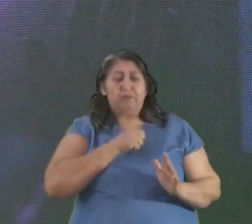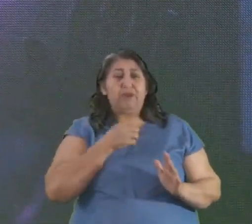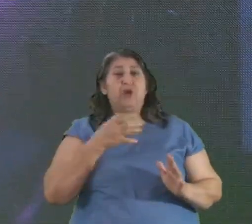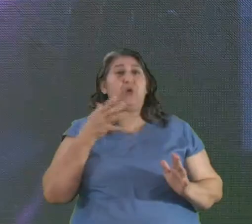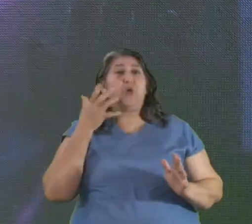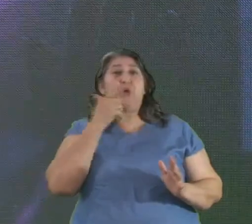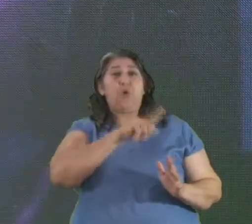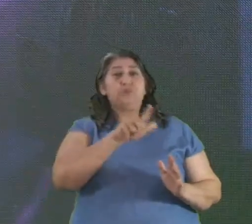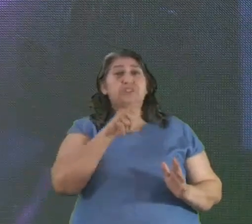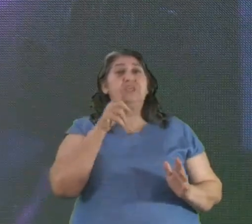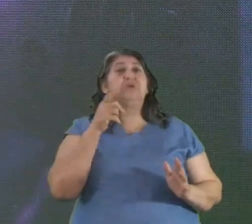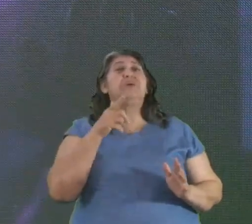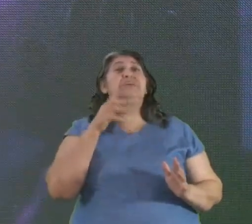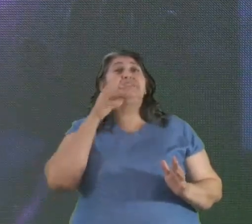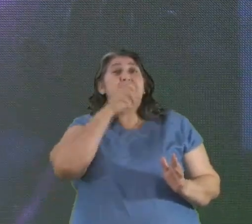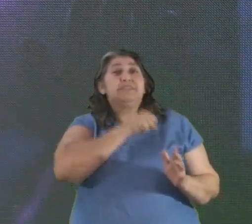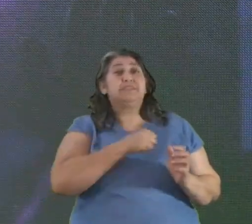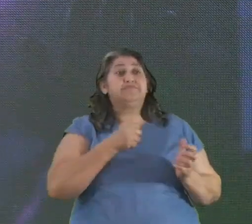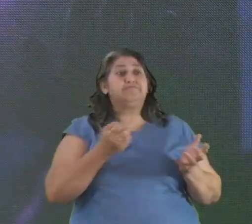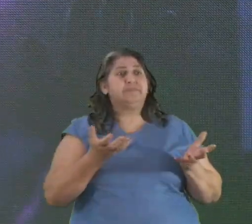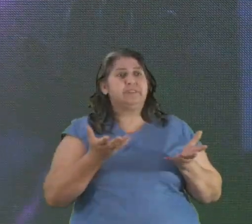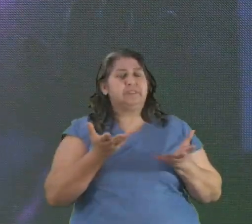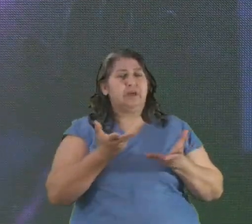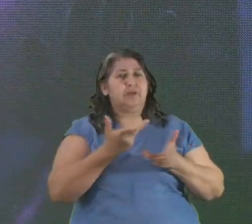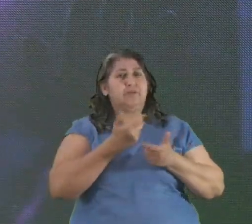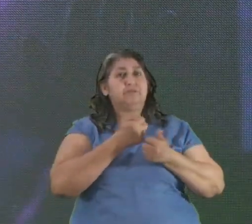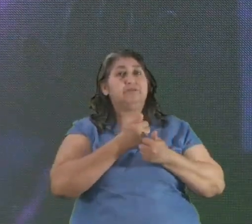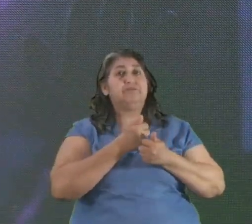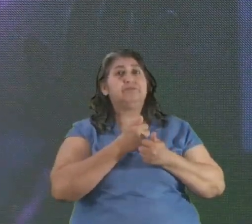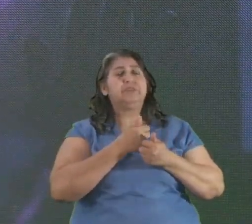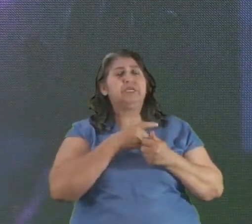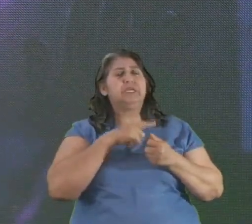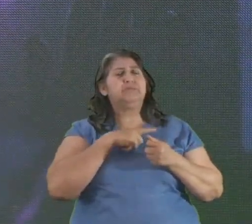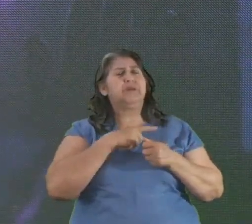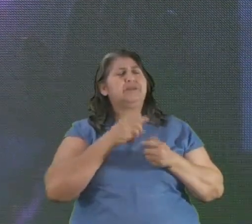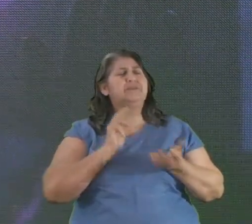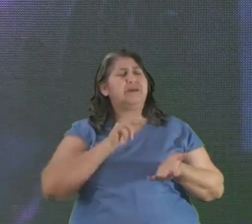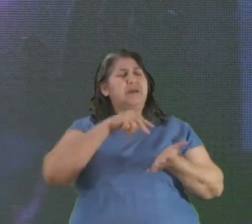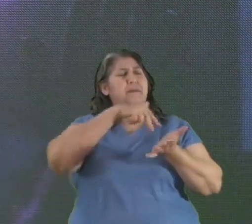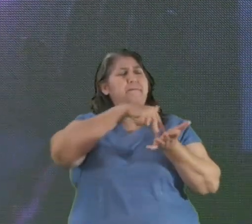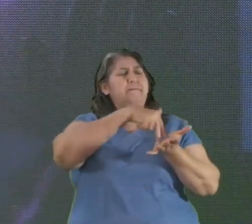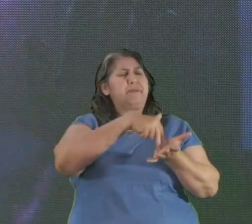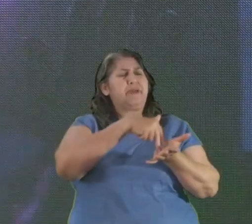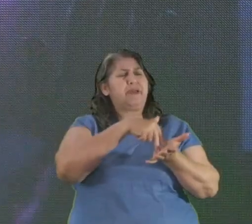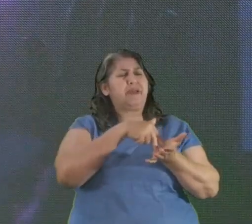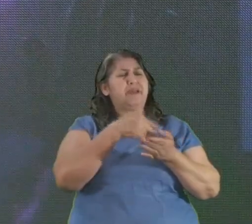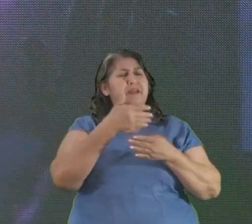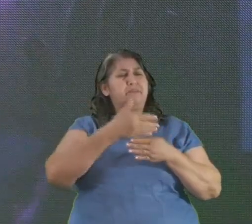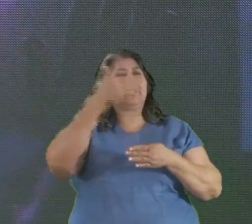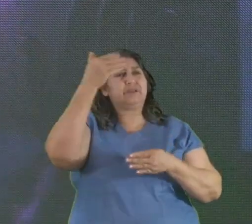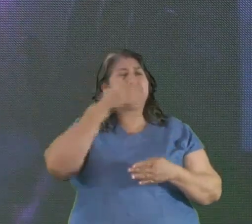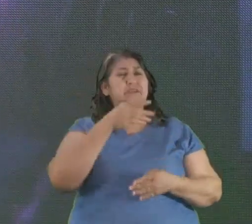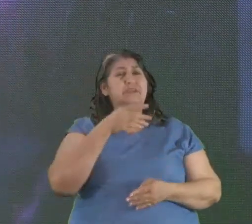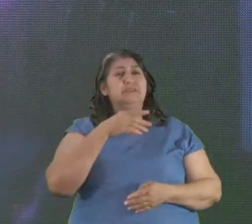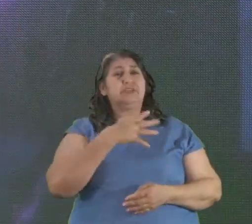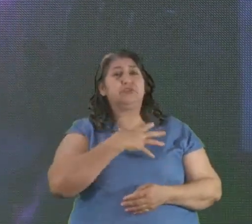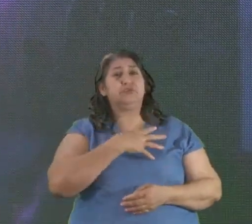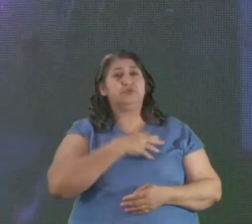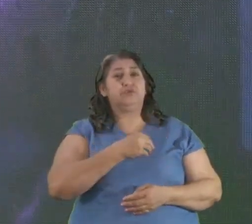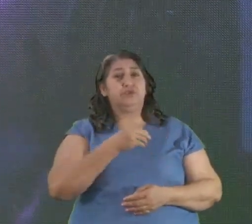estas coisas que hão de acontecer e estar em pé na presença do Filho do Homem.